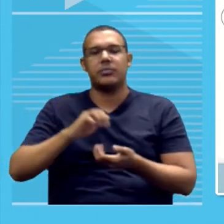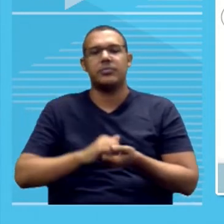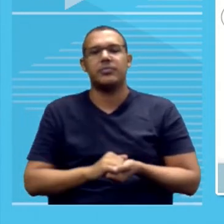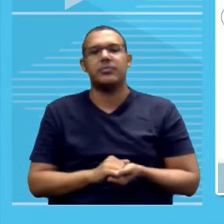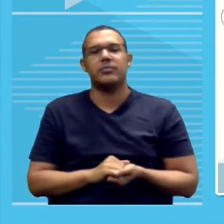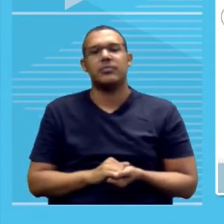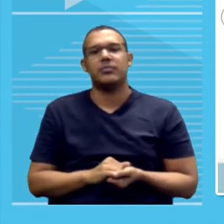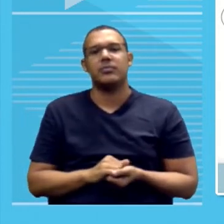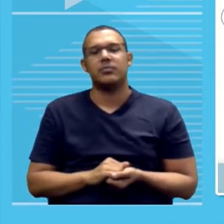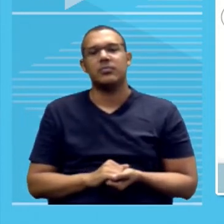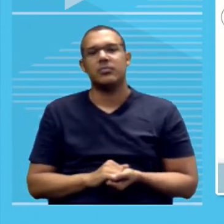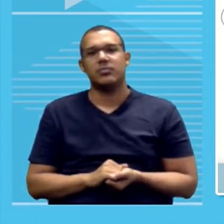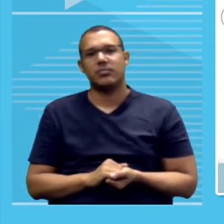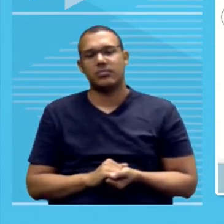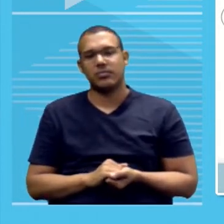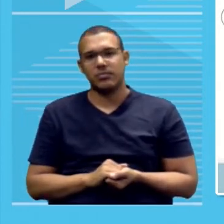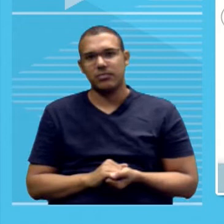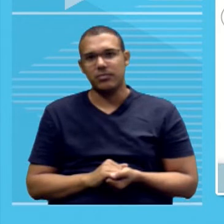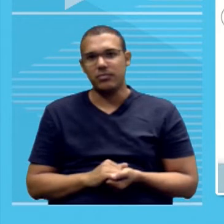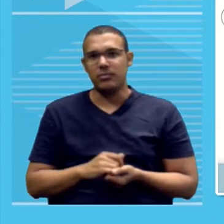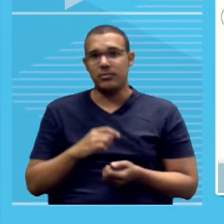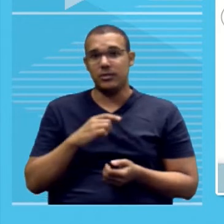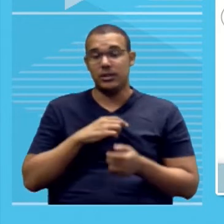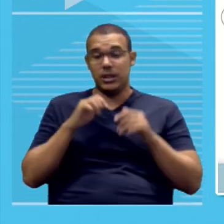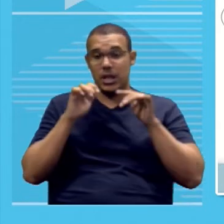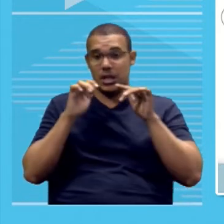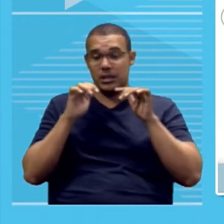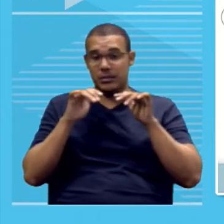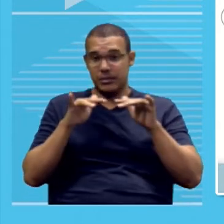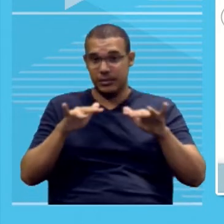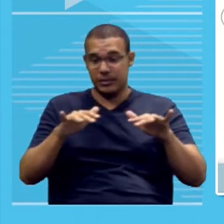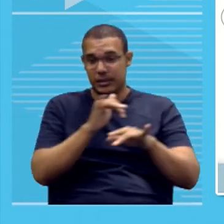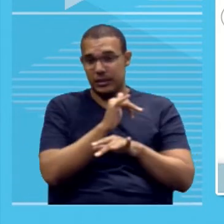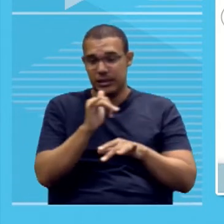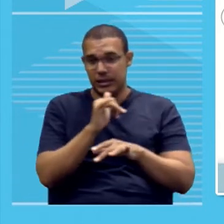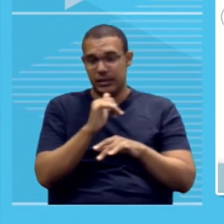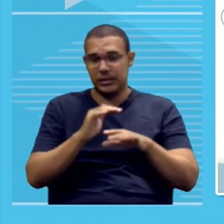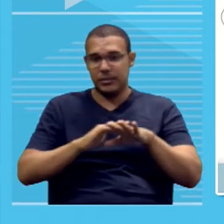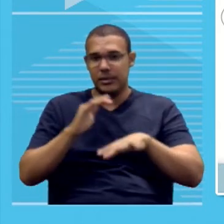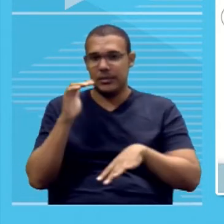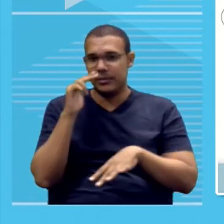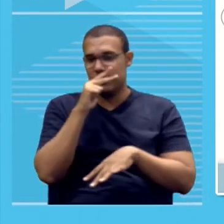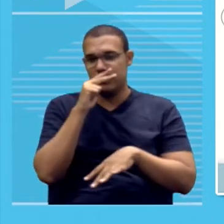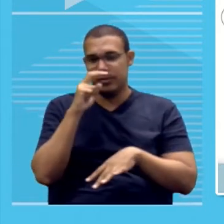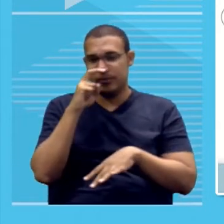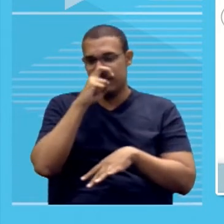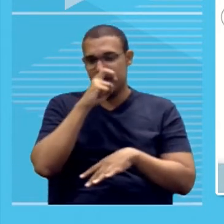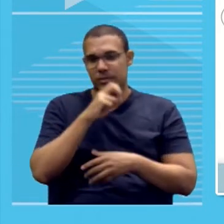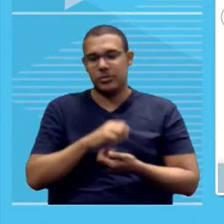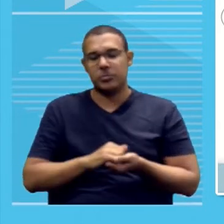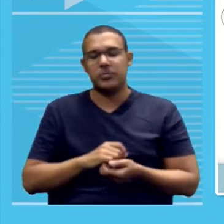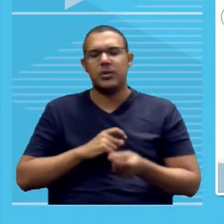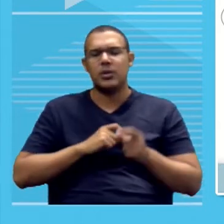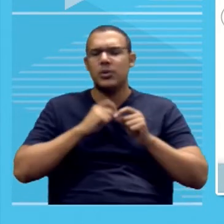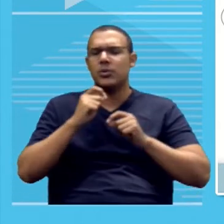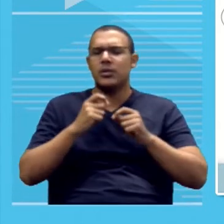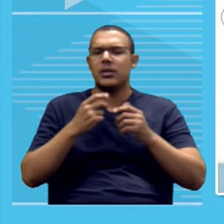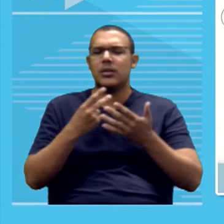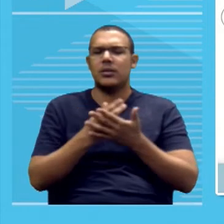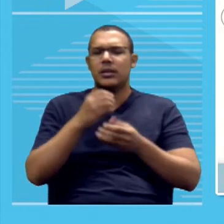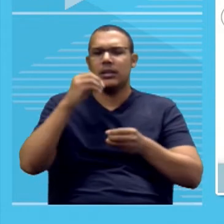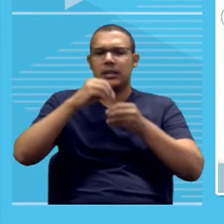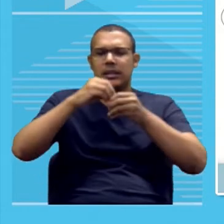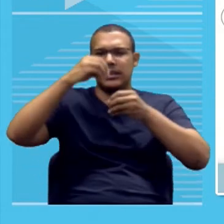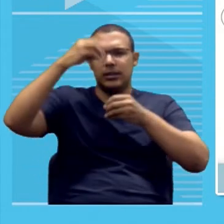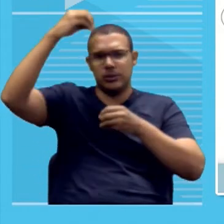Joule você tem essa dissipação energética de maior fator. Então, o que acontece dentro de um chuveiro elétrico? Você